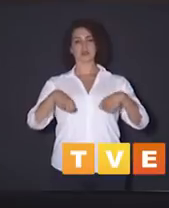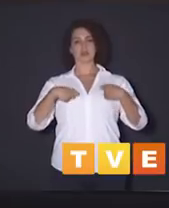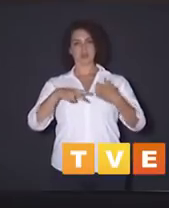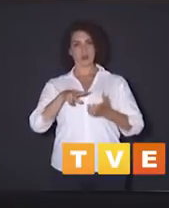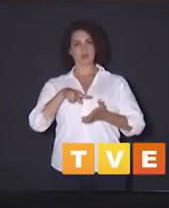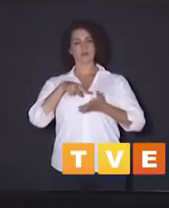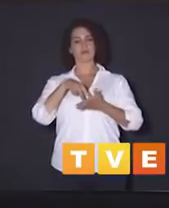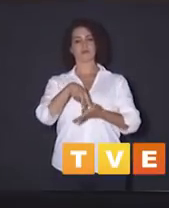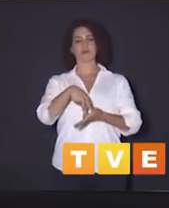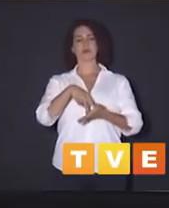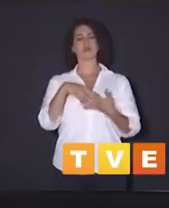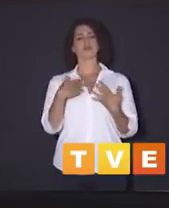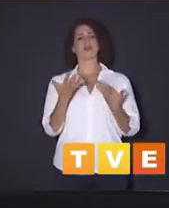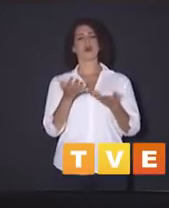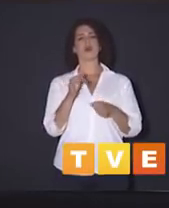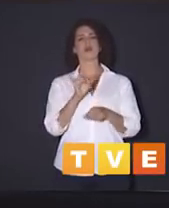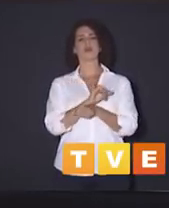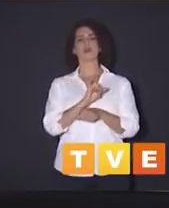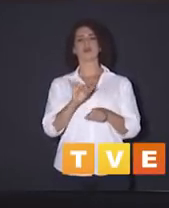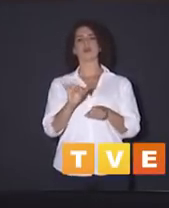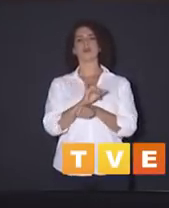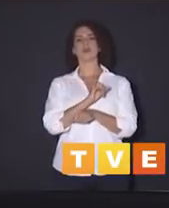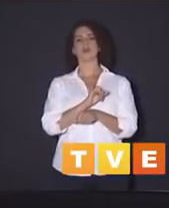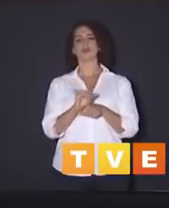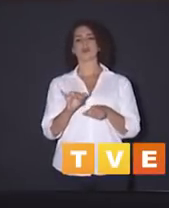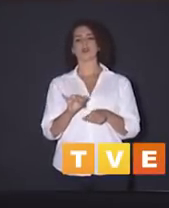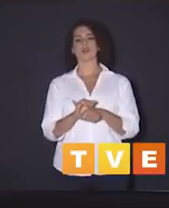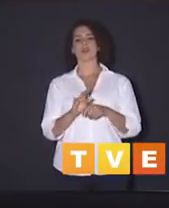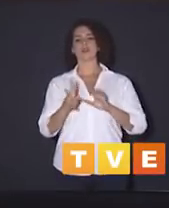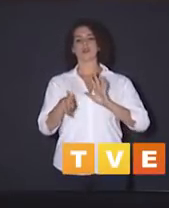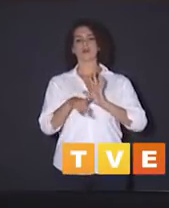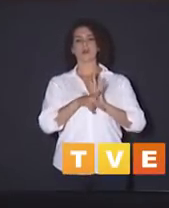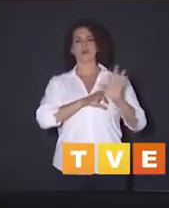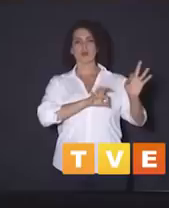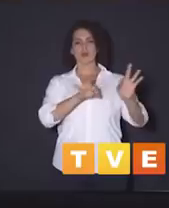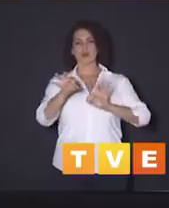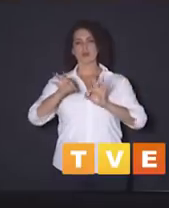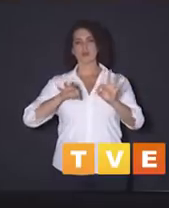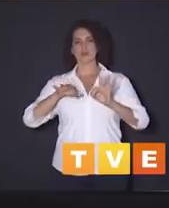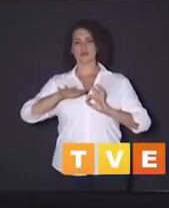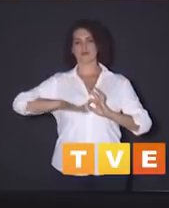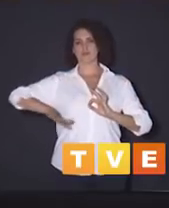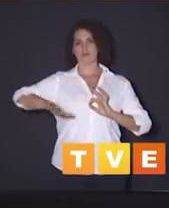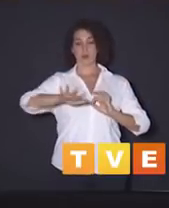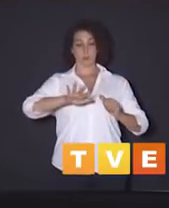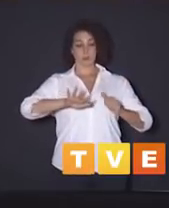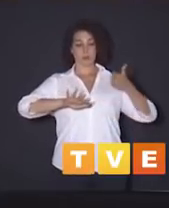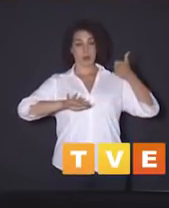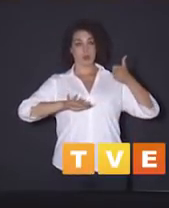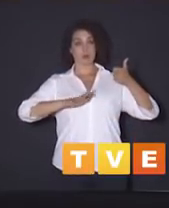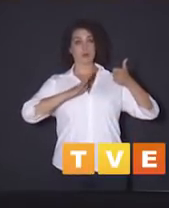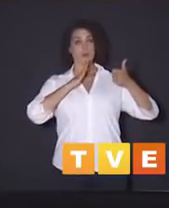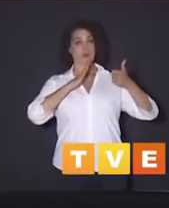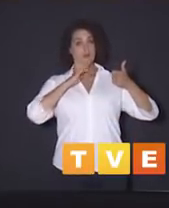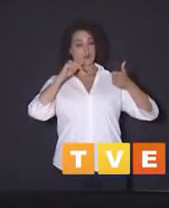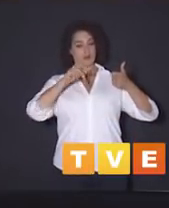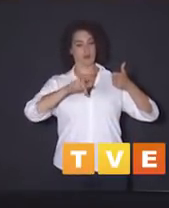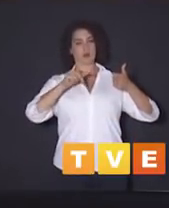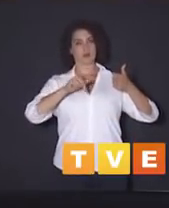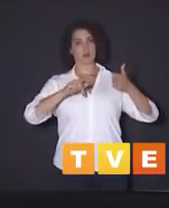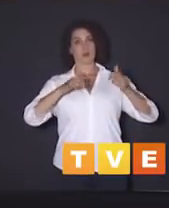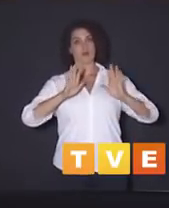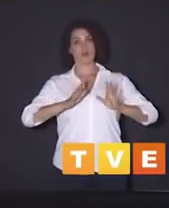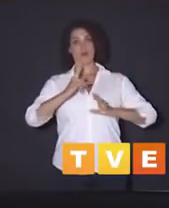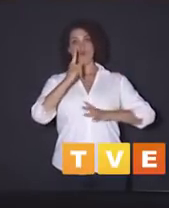são as estratégias não é de gestão de territórios primeiro vamos conhecer o território é que eu estou tentando fazer há